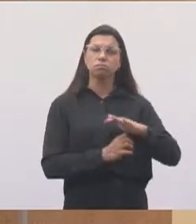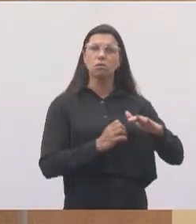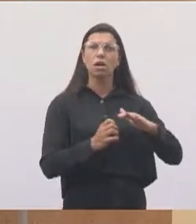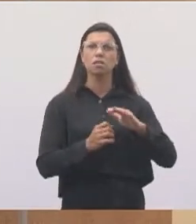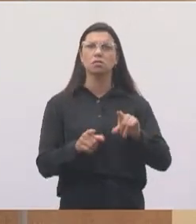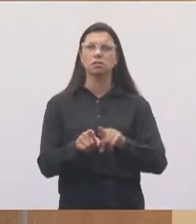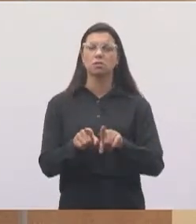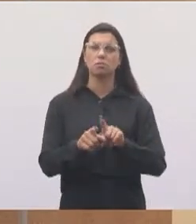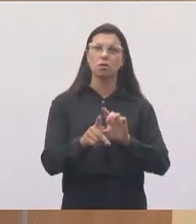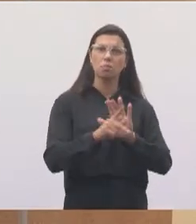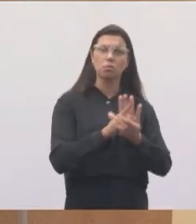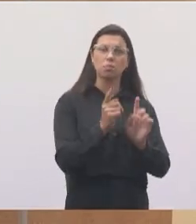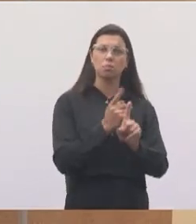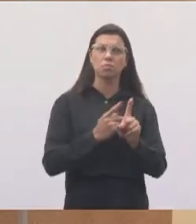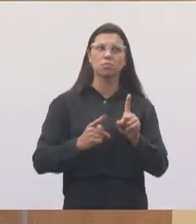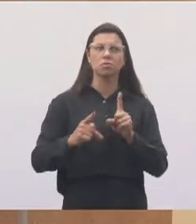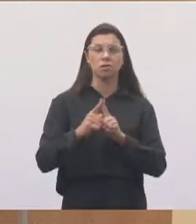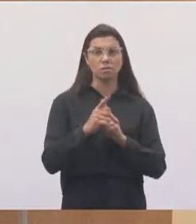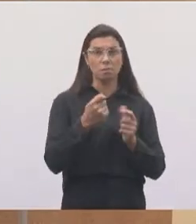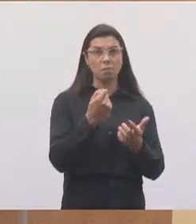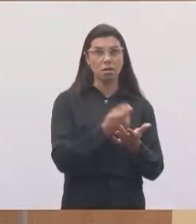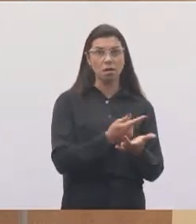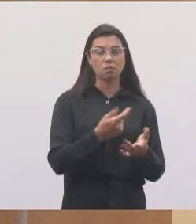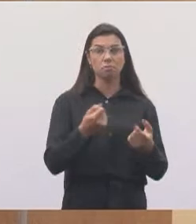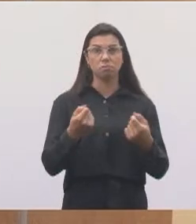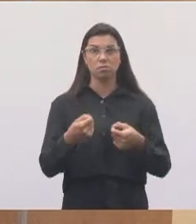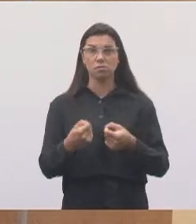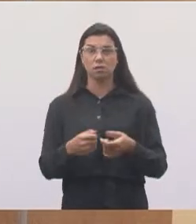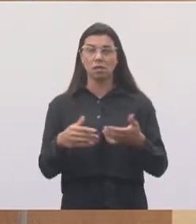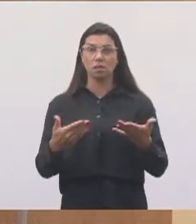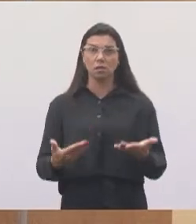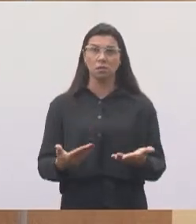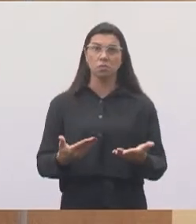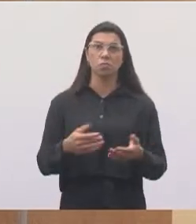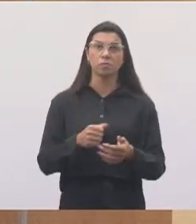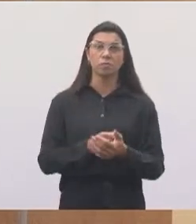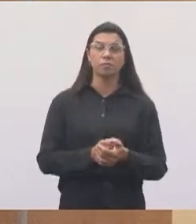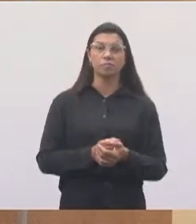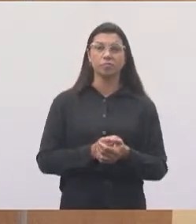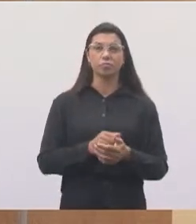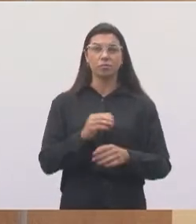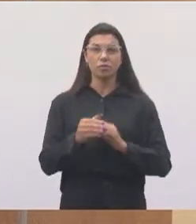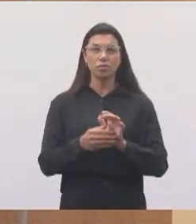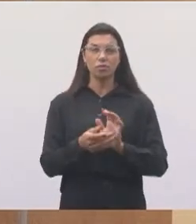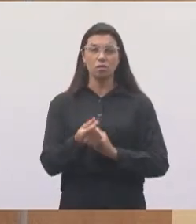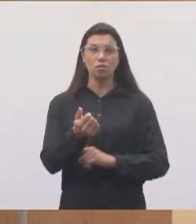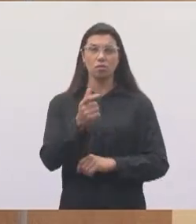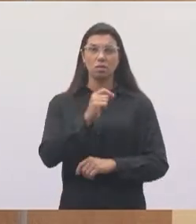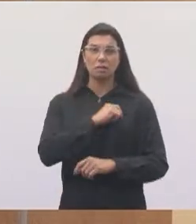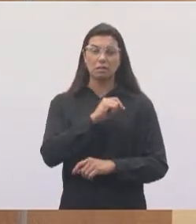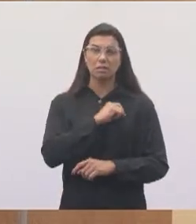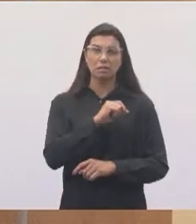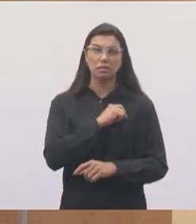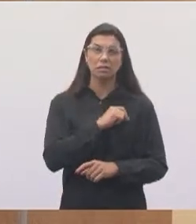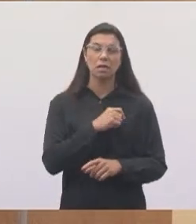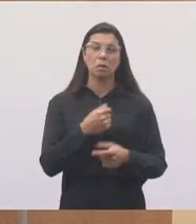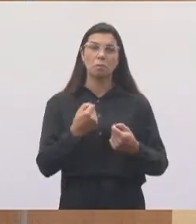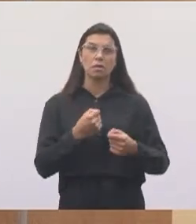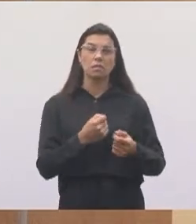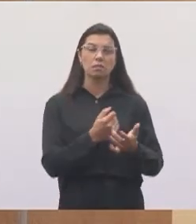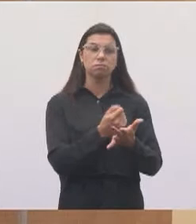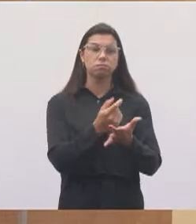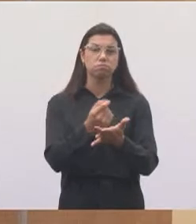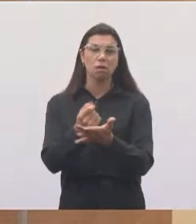regime próprio de previdência, de tal modo que os aportes financeiros sejam suficientes para custear